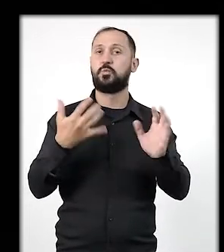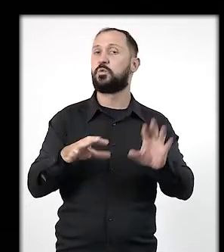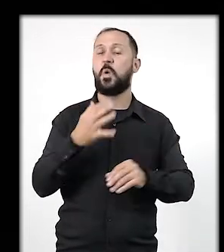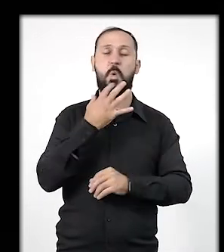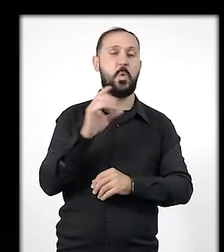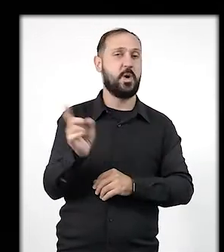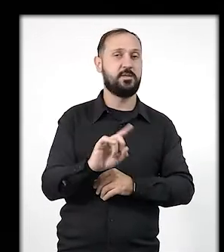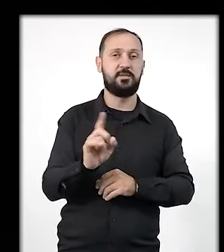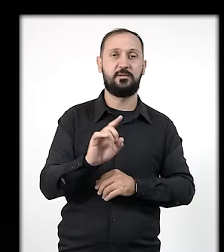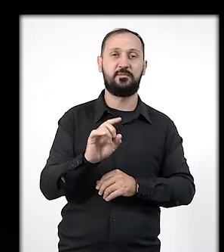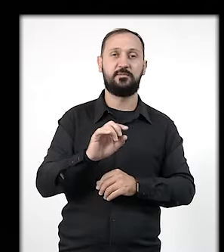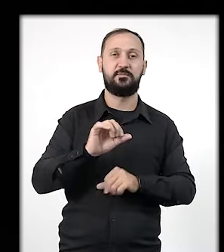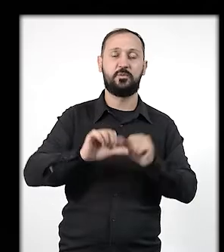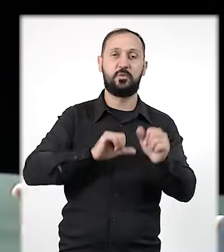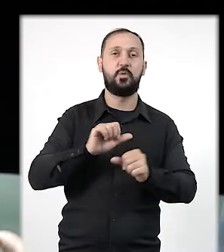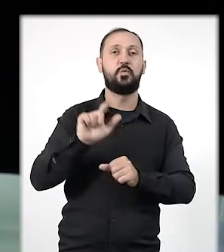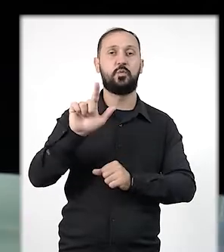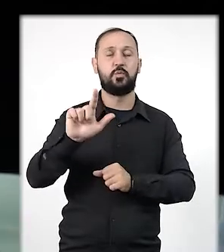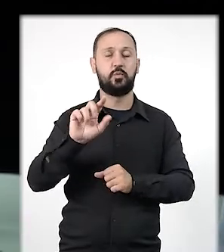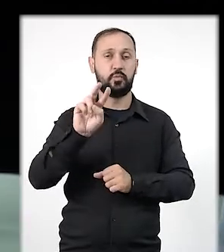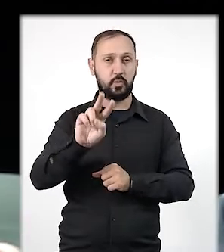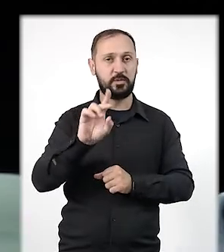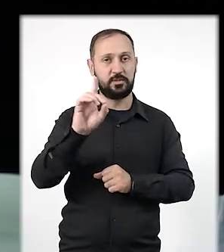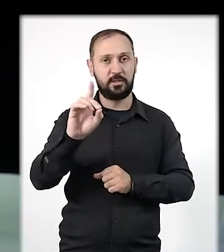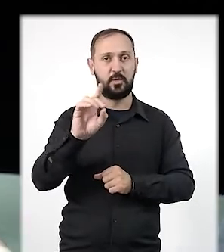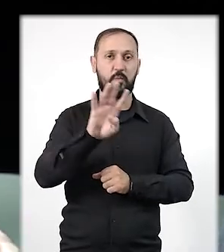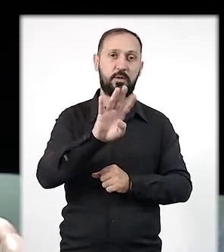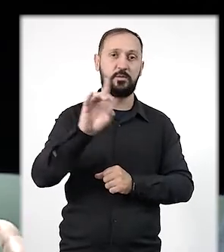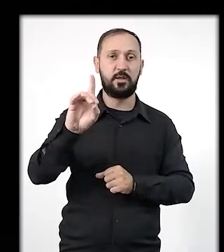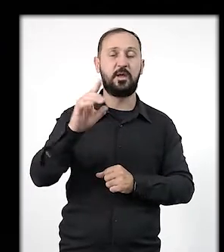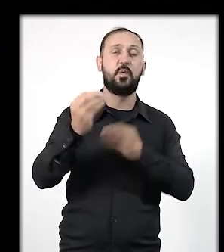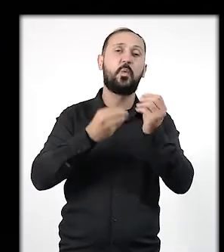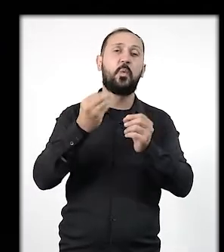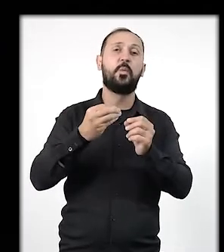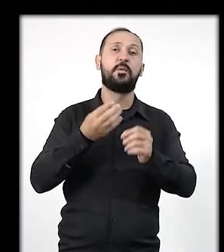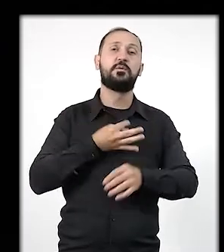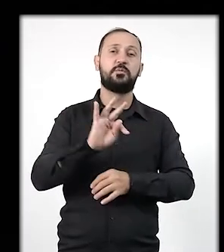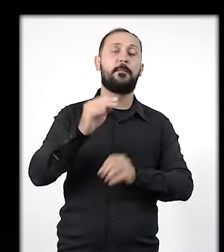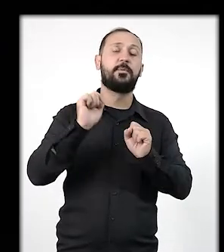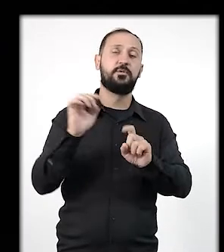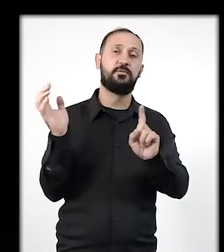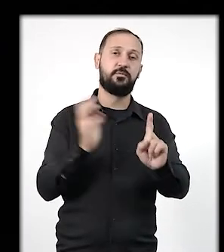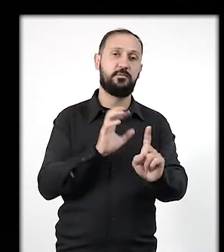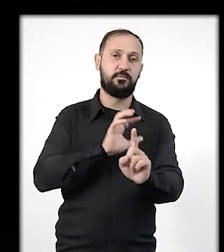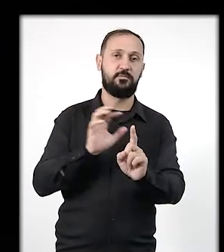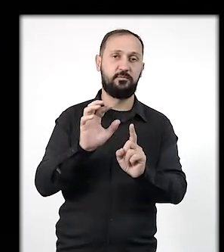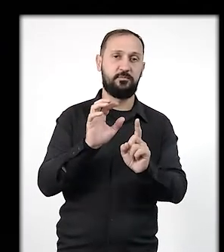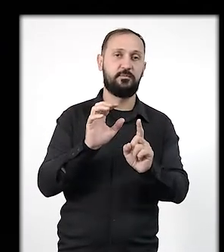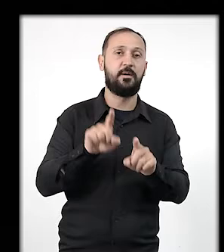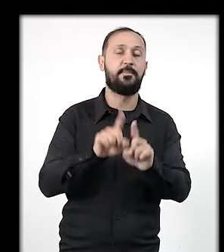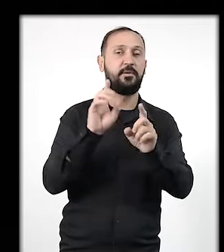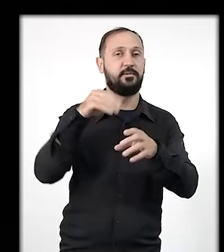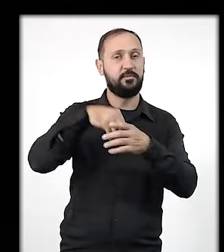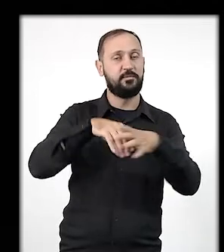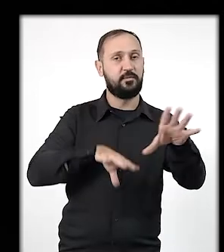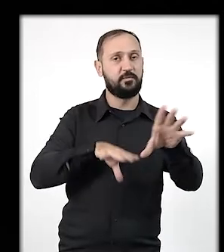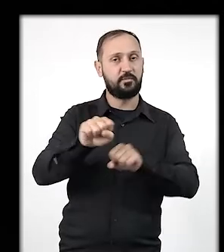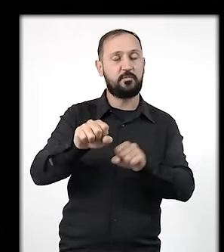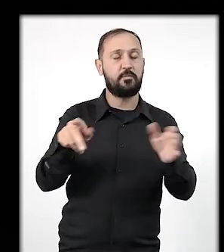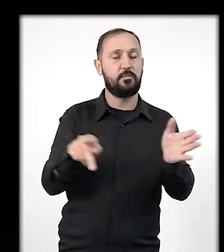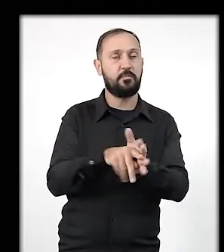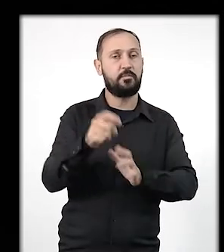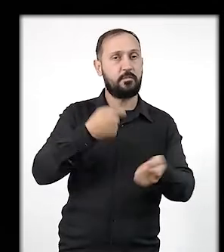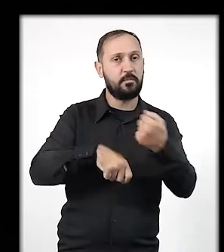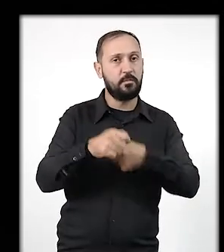tinha conhecimento da variável 2D4D e de como a testosterona poderia influenciar o nosso comportamento. Mas dentro da formação